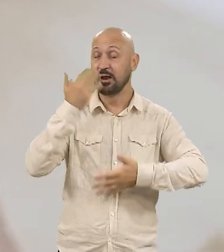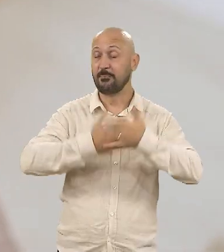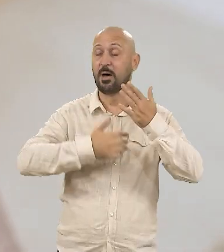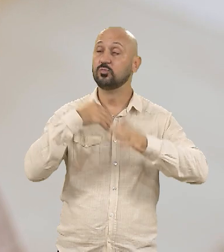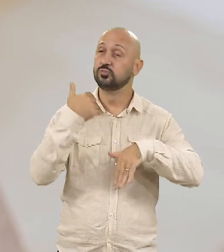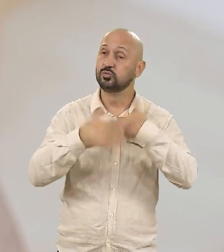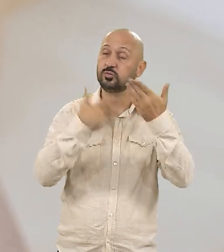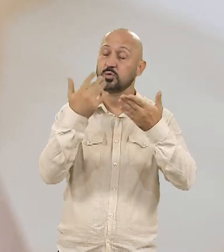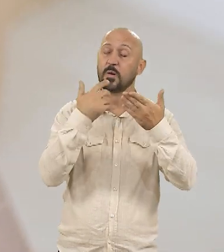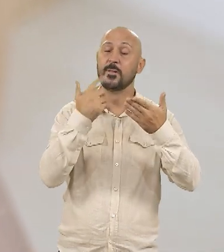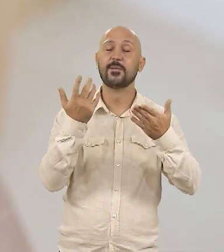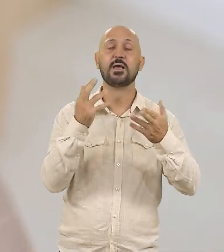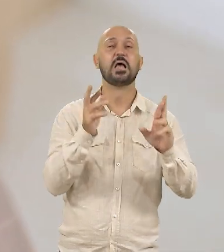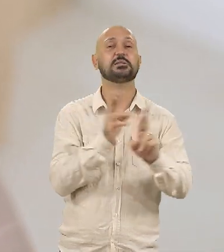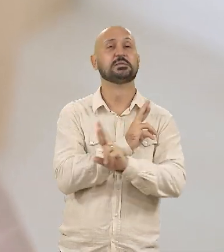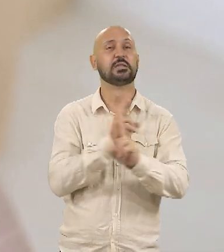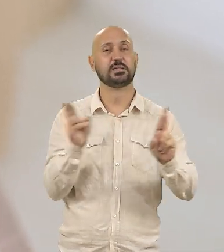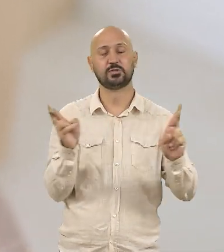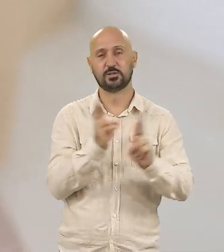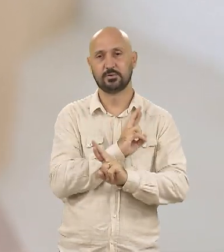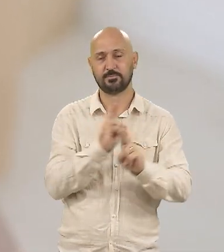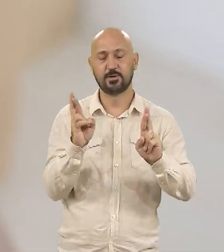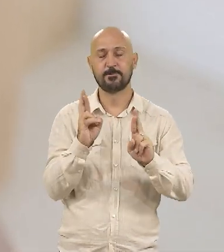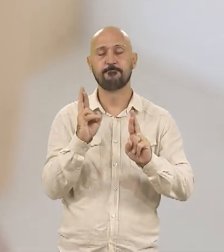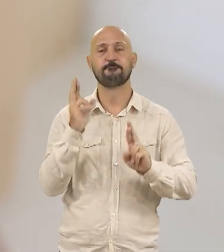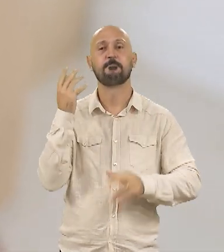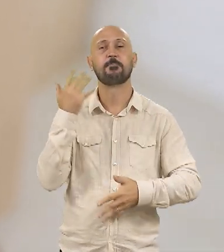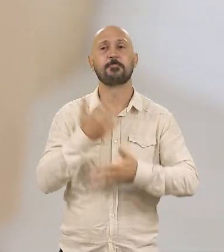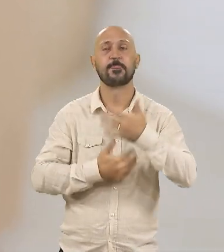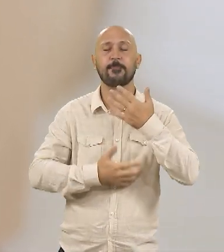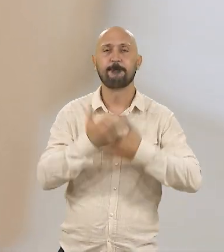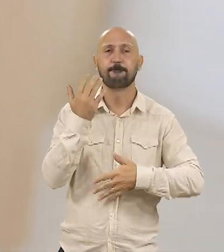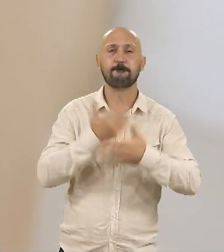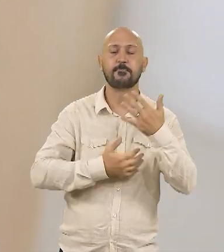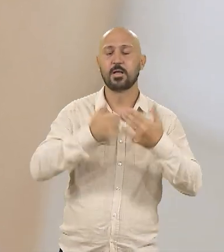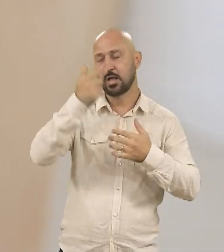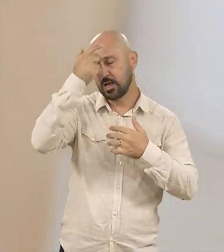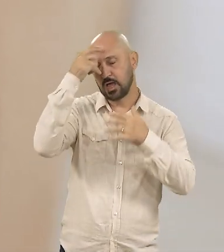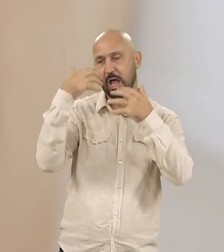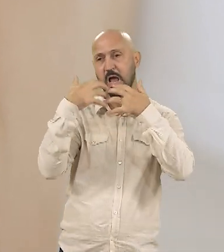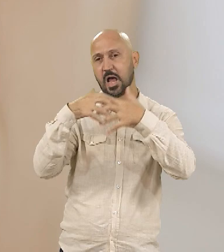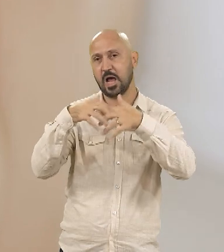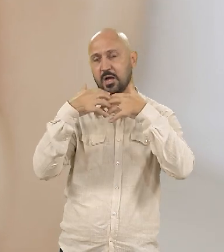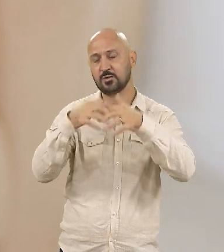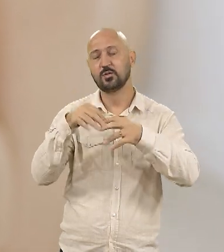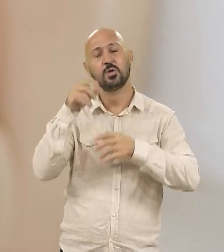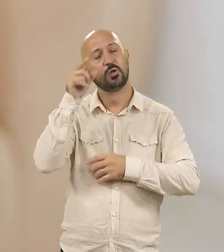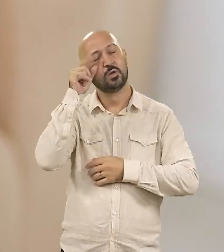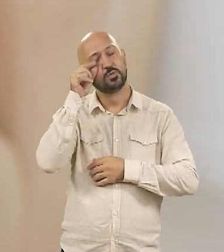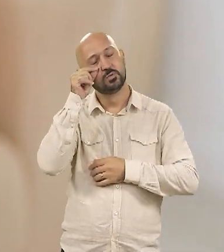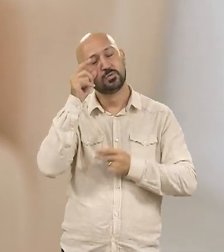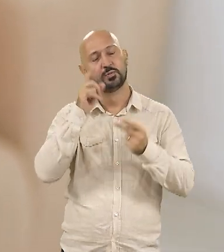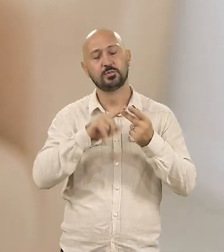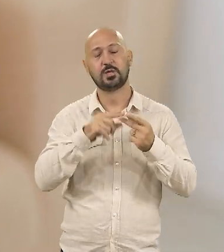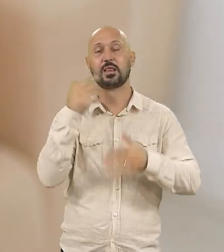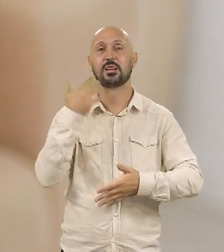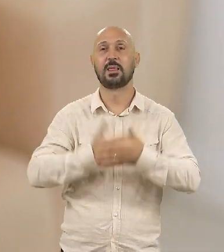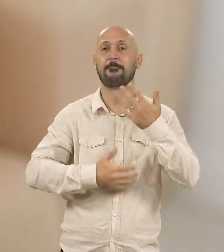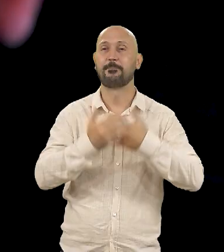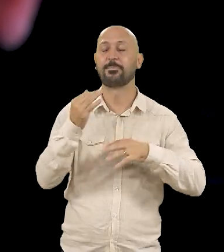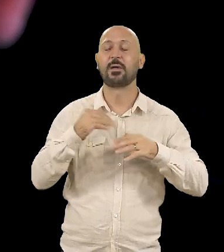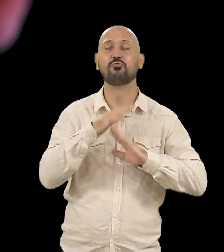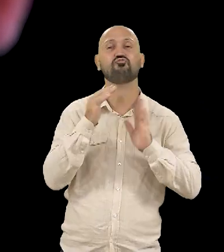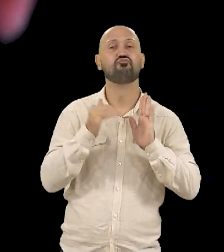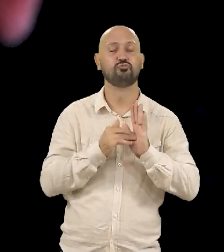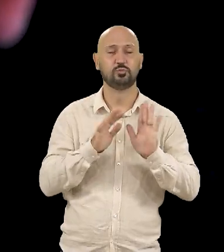atrapalha a cognição, atrapalha sono, atrapalha tudo, né? Então, redes sociais é uma ferramenta que está